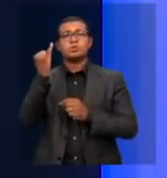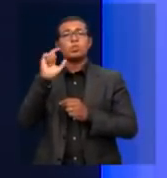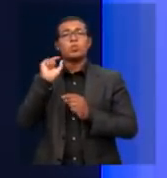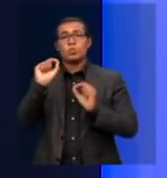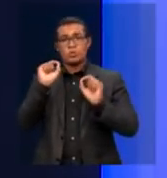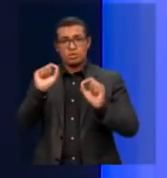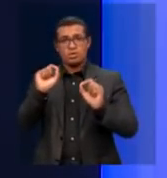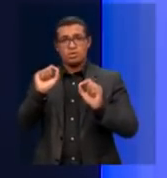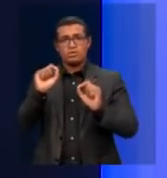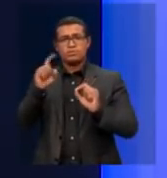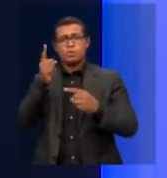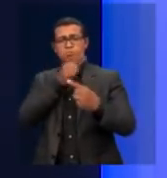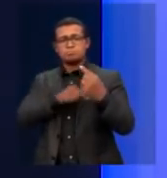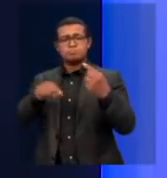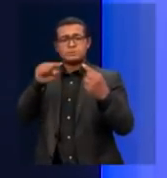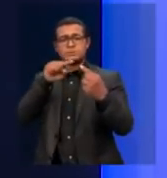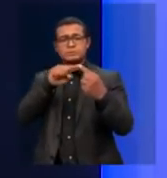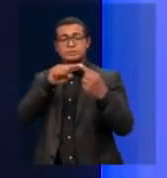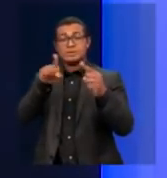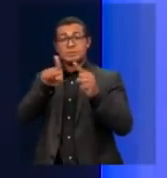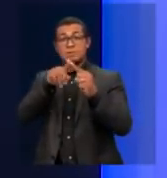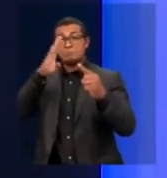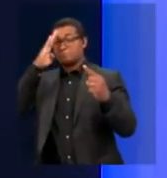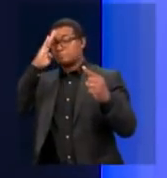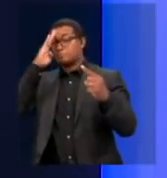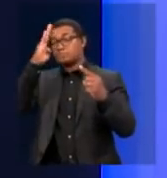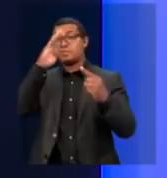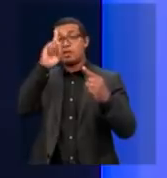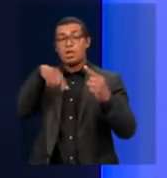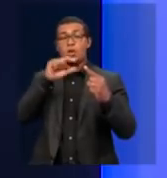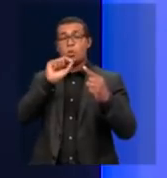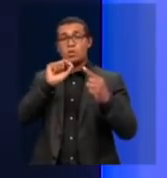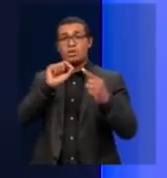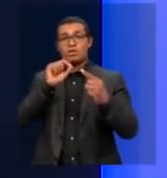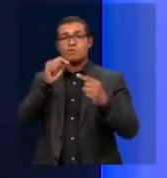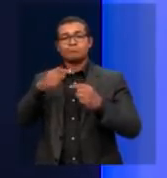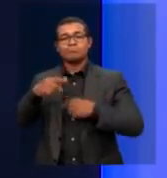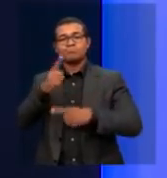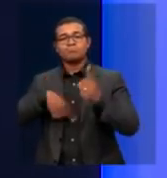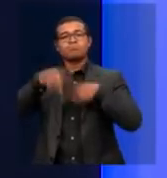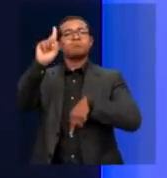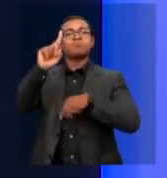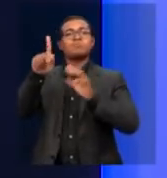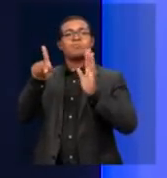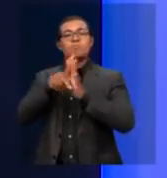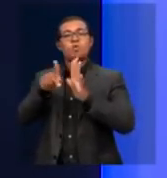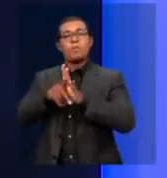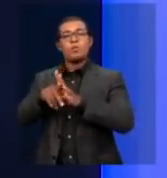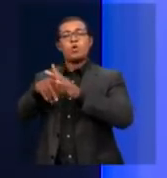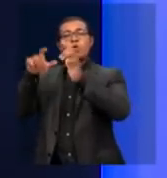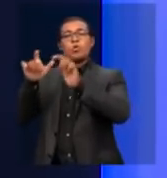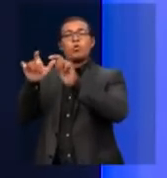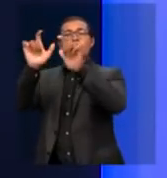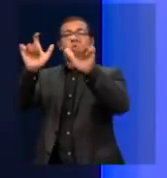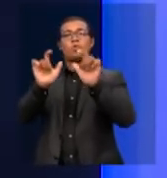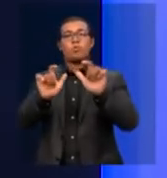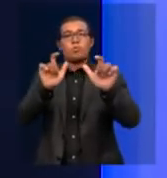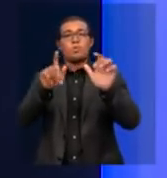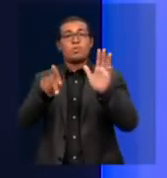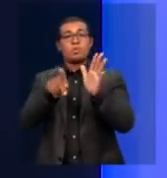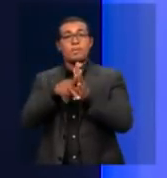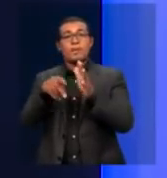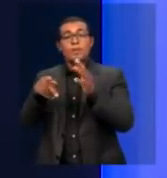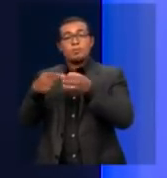maiores objetivos é de fato fomentar o desenvolvimento local a oportunidade nas dez microrregiões